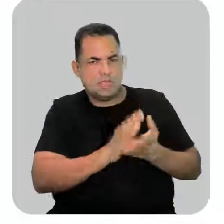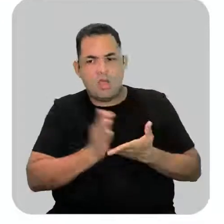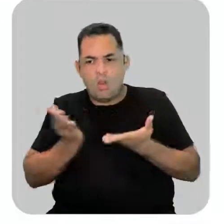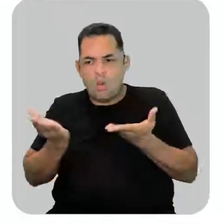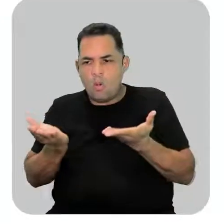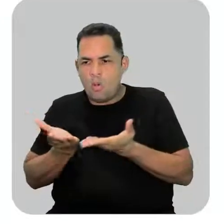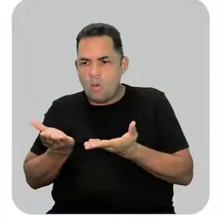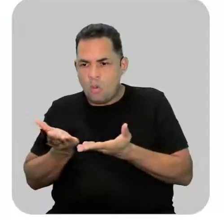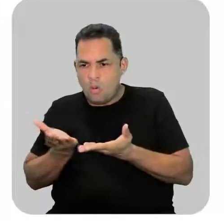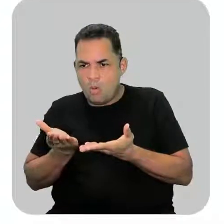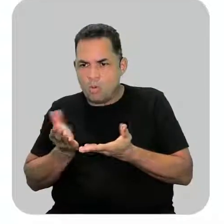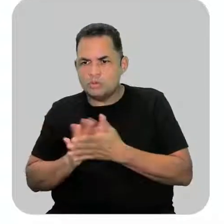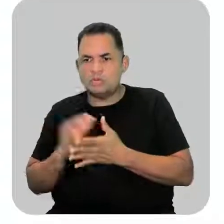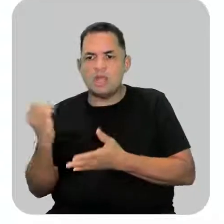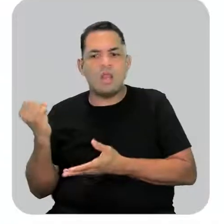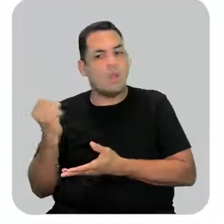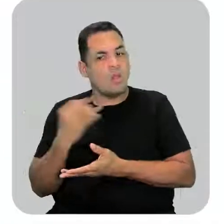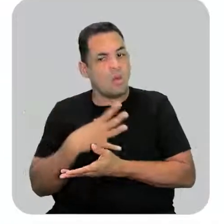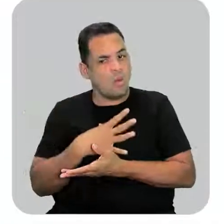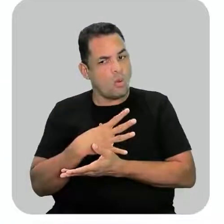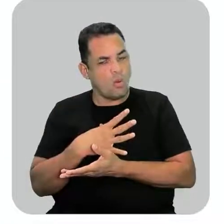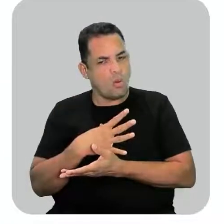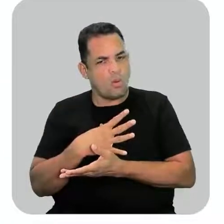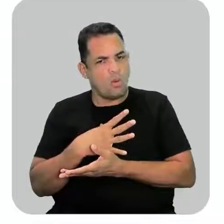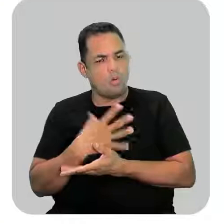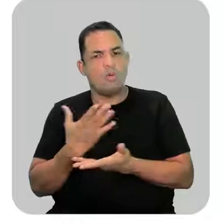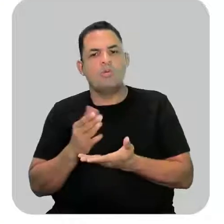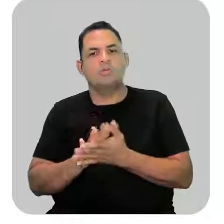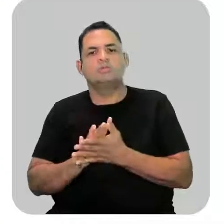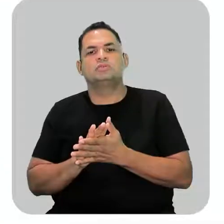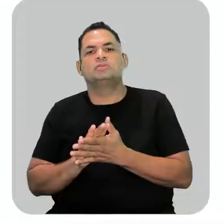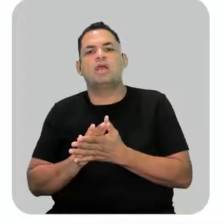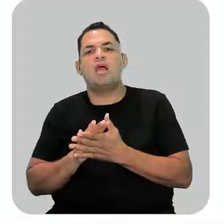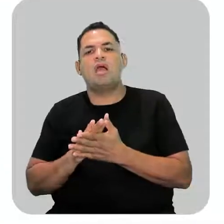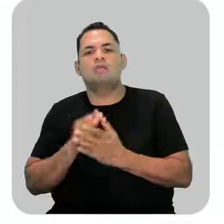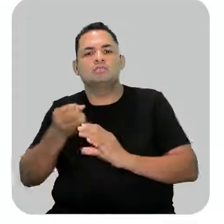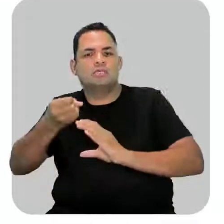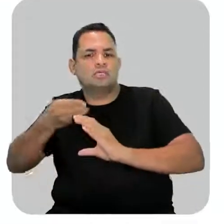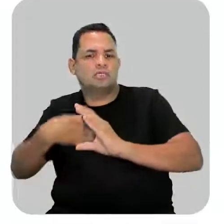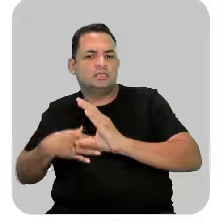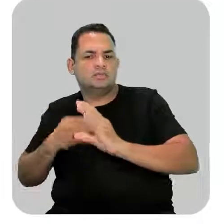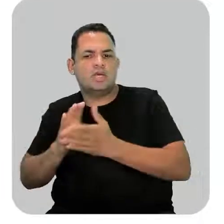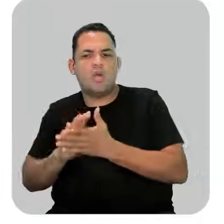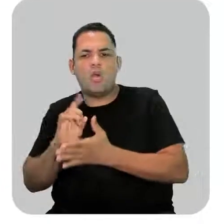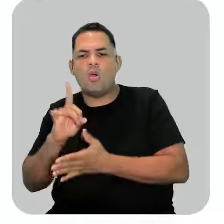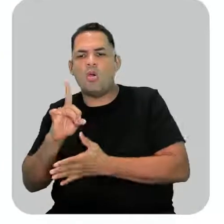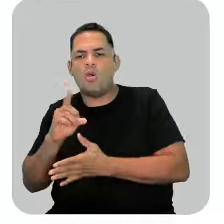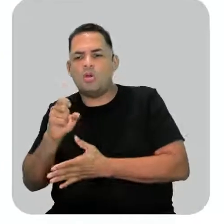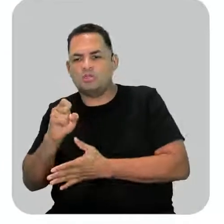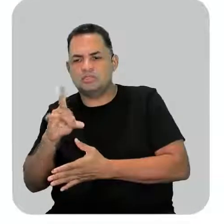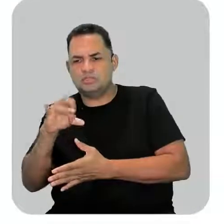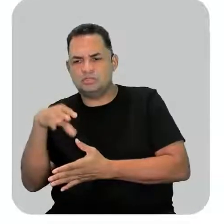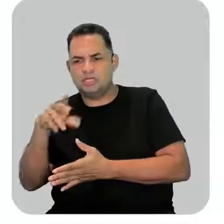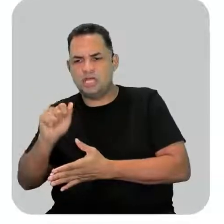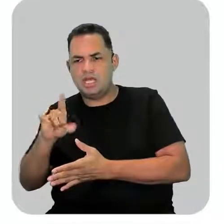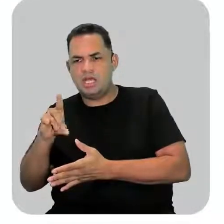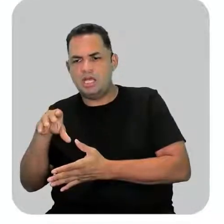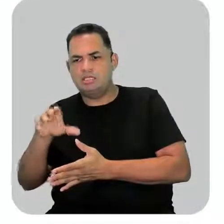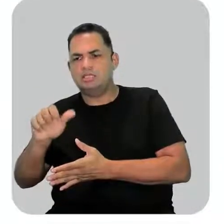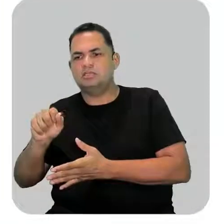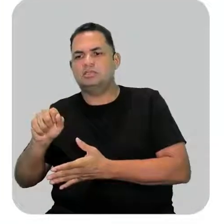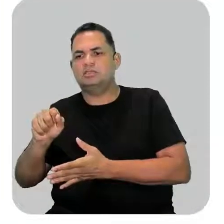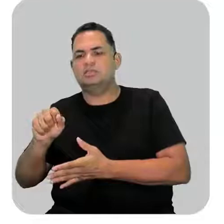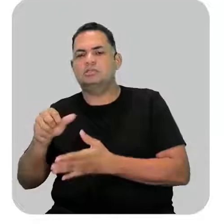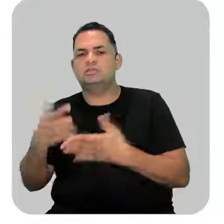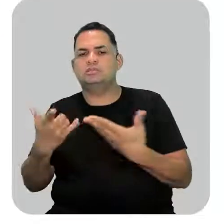inicia uma função nova, que são as funções oxigenadas. Então ali dentro nós vamos ter vários grupozinhos de